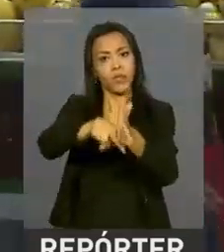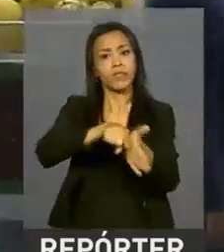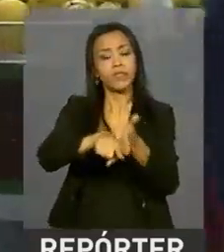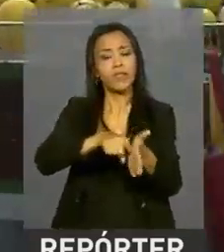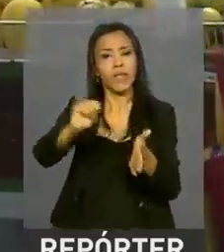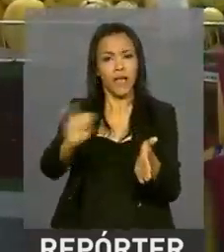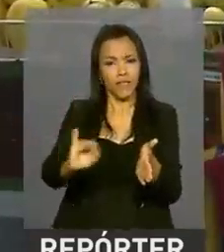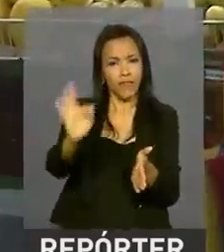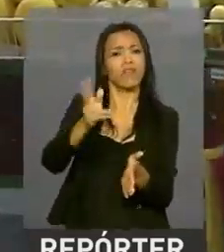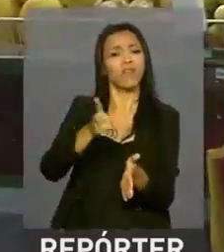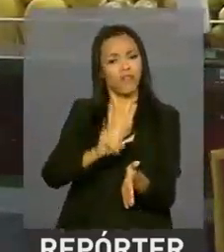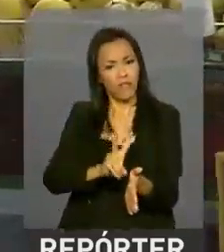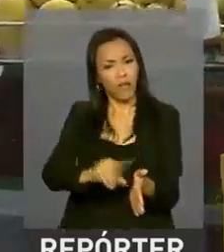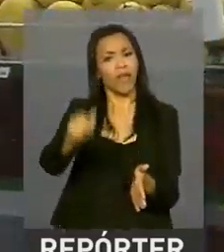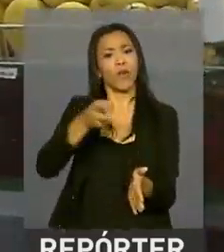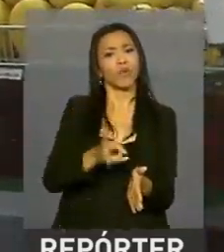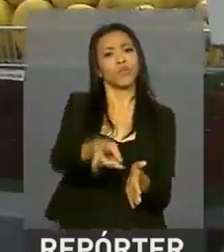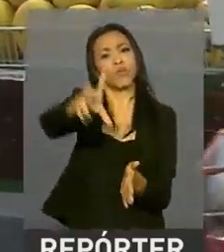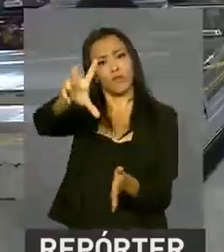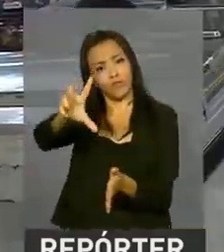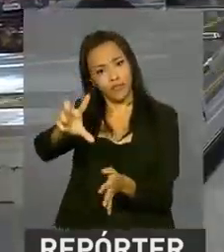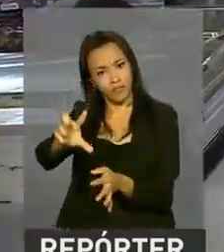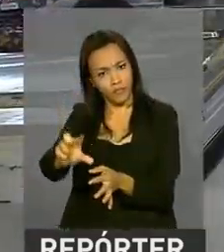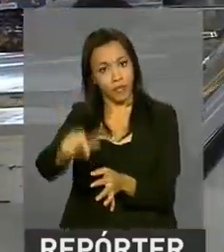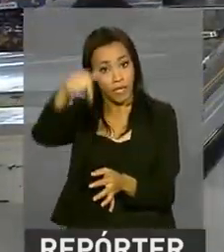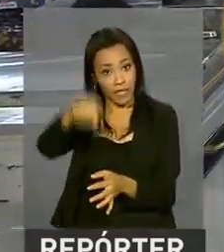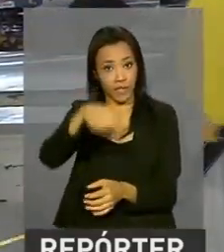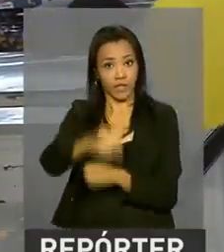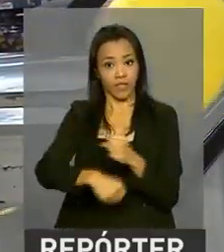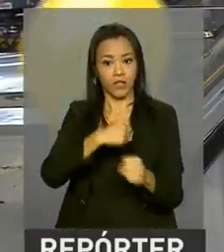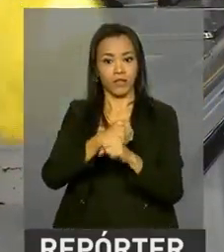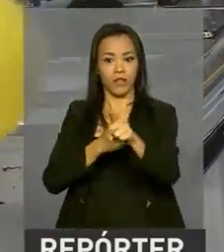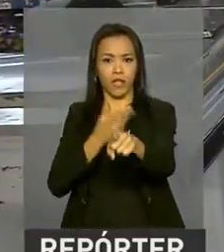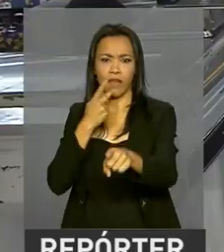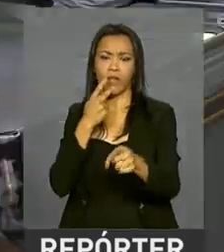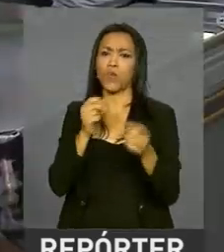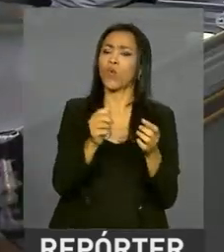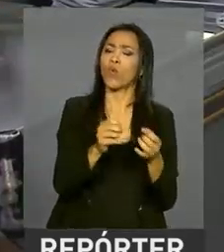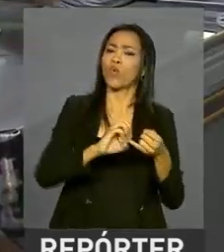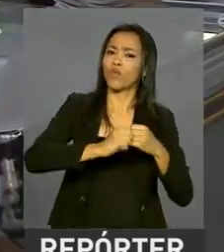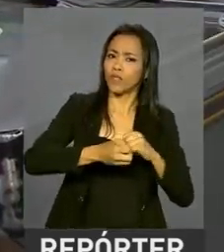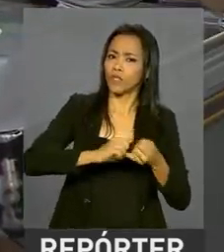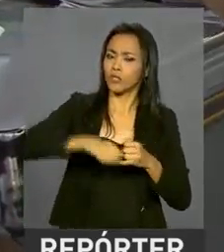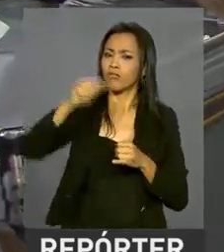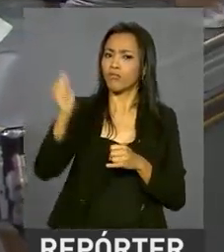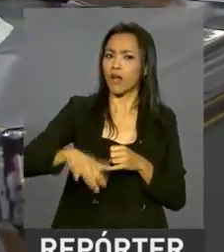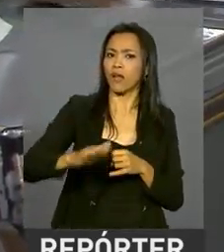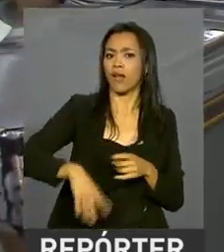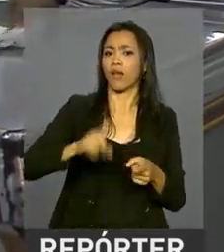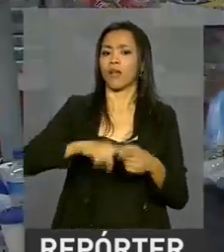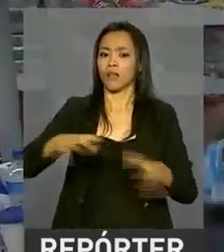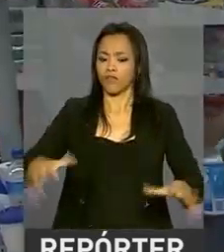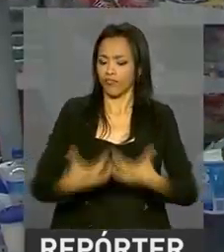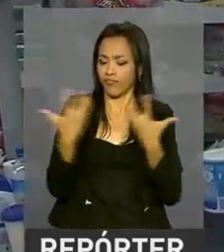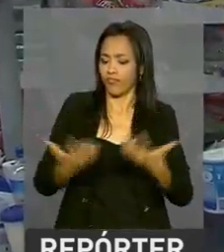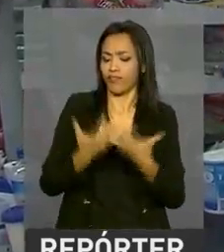deve cair ainda mais neste e no próximo ano. O feijão estava mais barato mesmo. Os legumes e verduras,